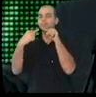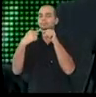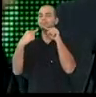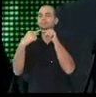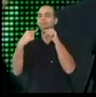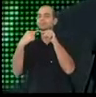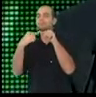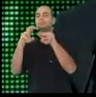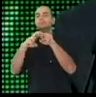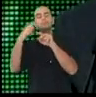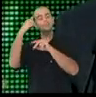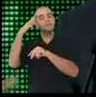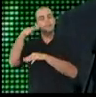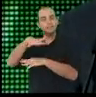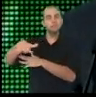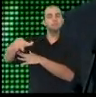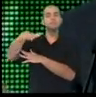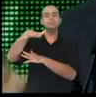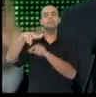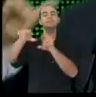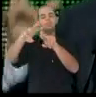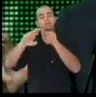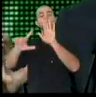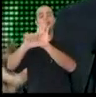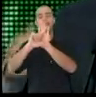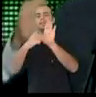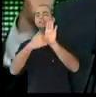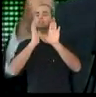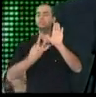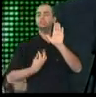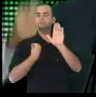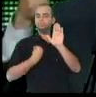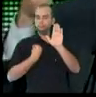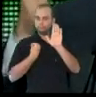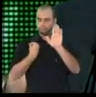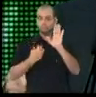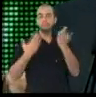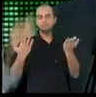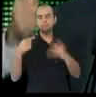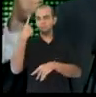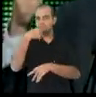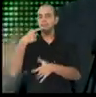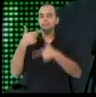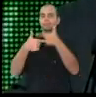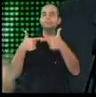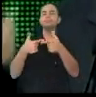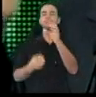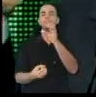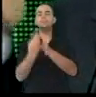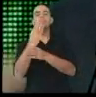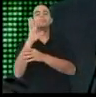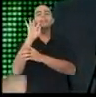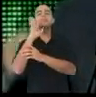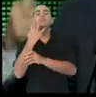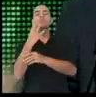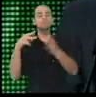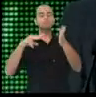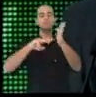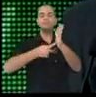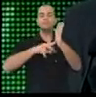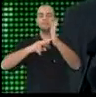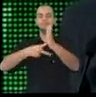marco constitucional e da lei existente, que sejam definidas sindicato por sindicato em regiões